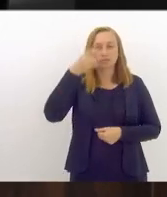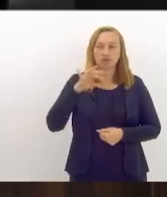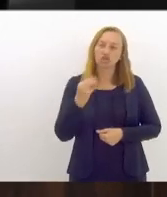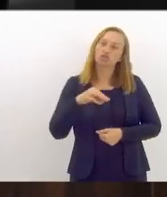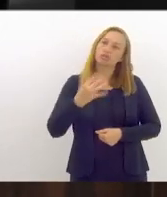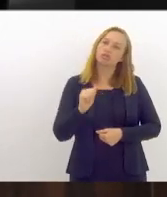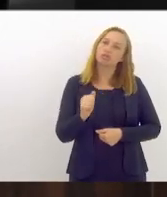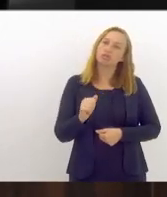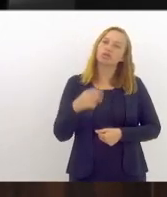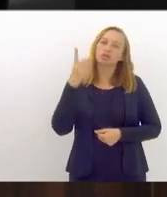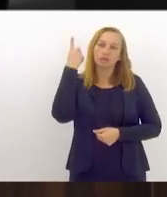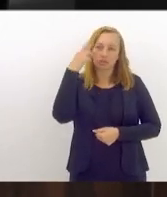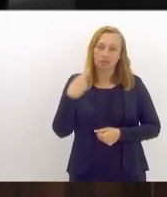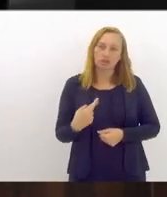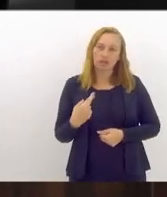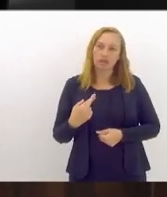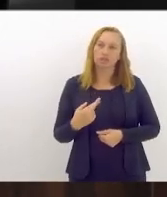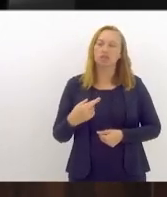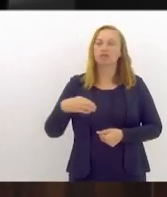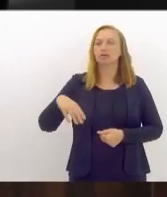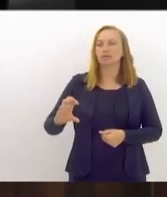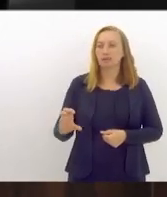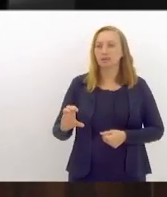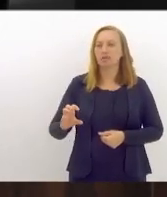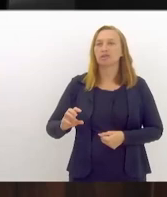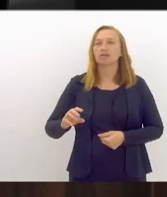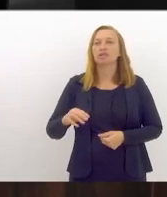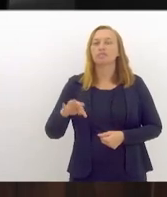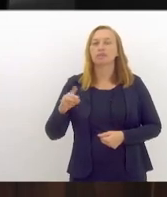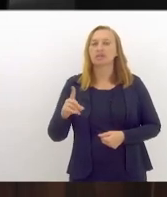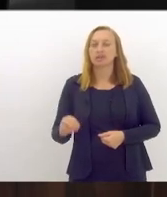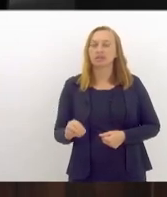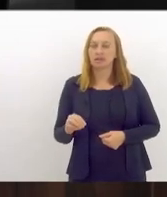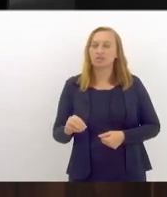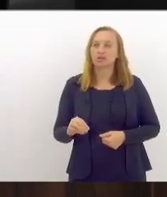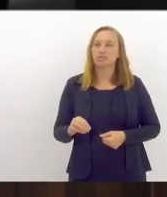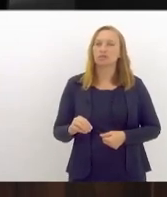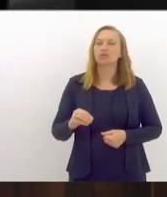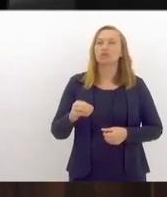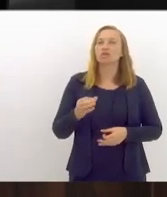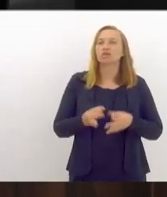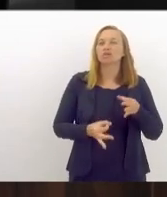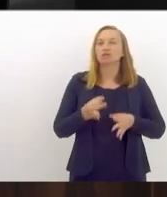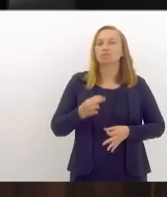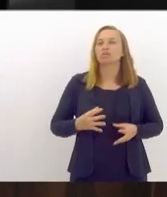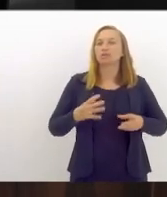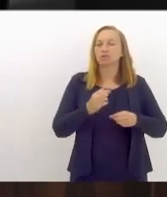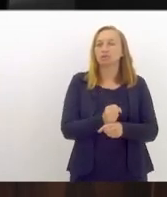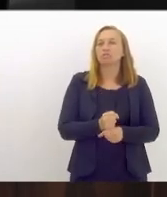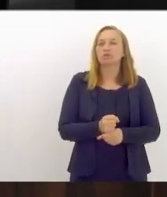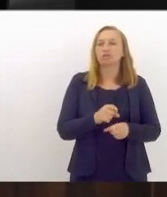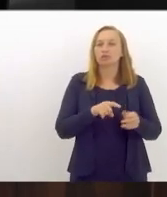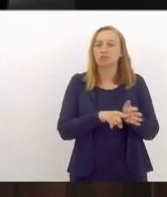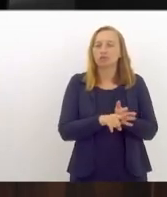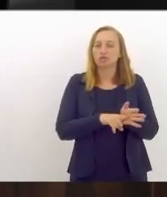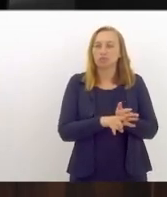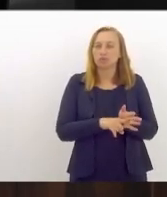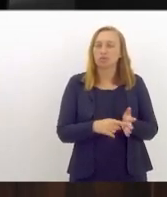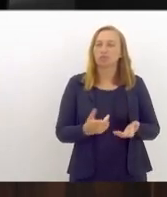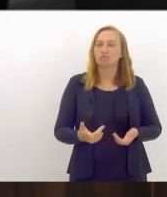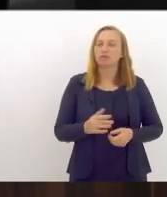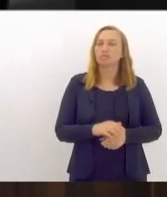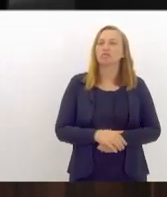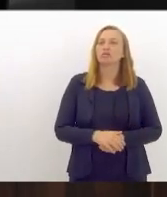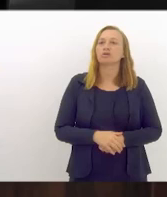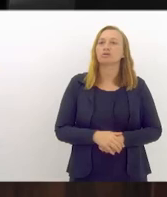Deputado da Renata Souza deputado Carlos Mickey Marcelo da Silva Conceição Tribunal de Contas auditor fiscal externo Frederico